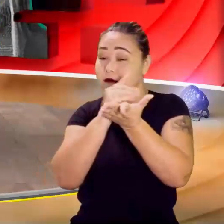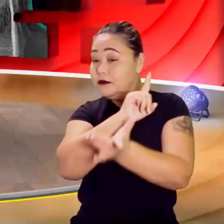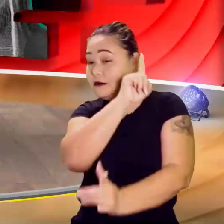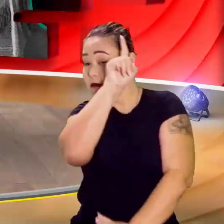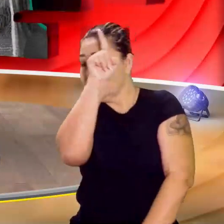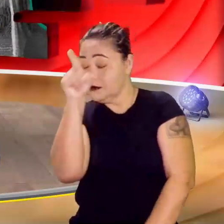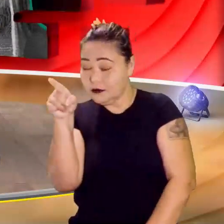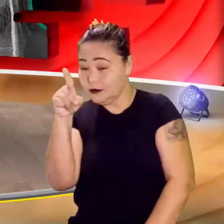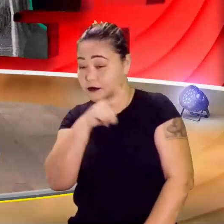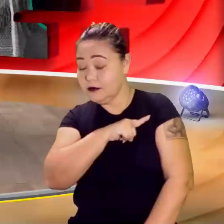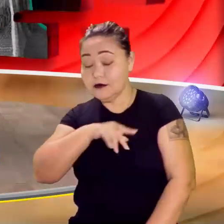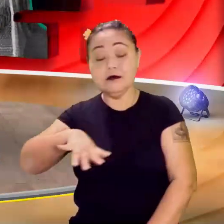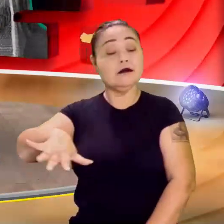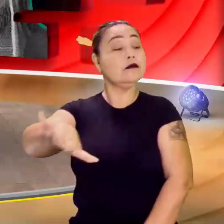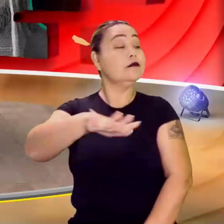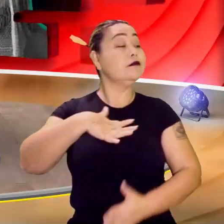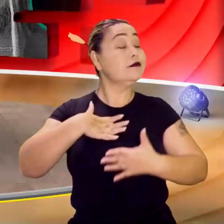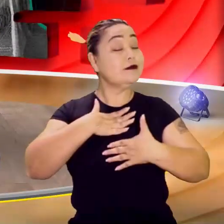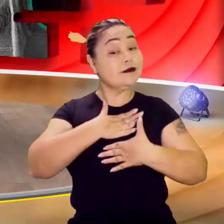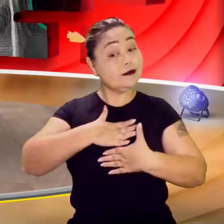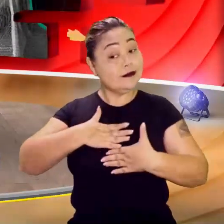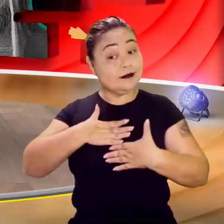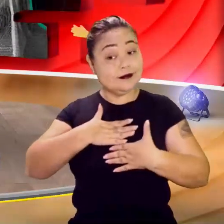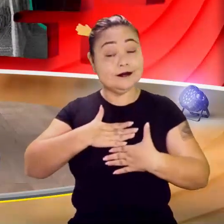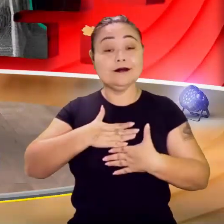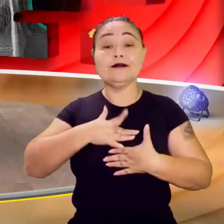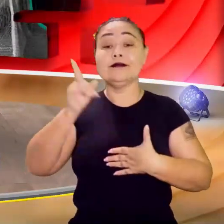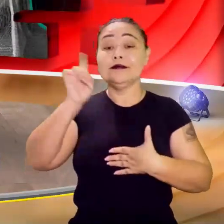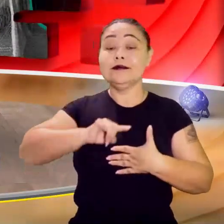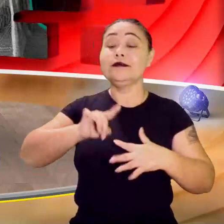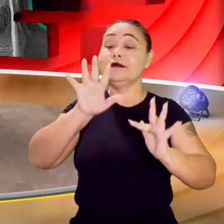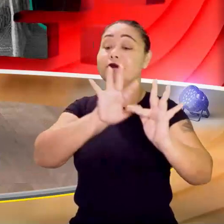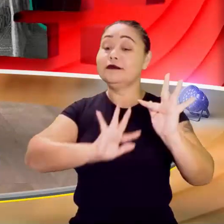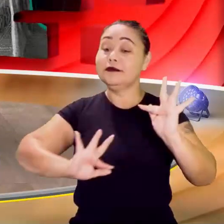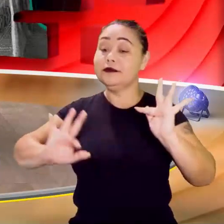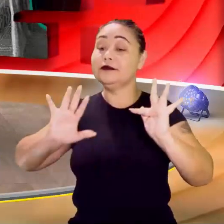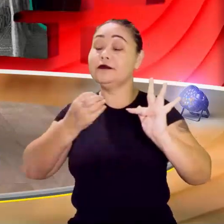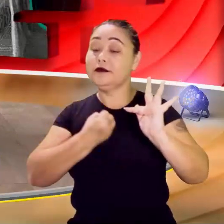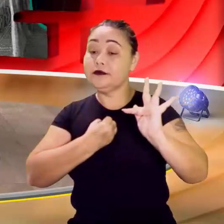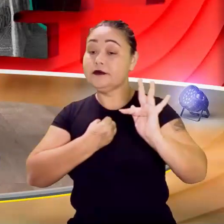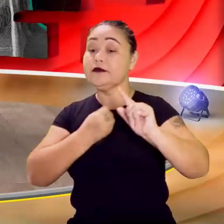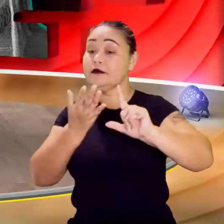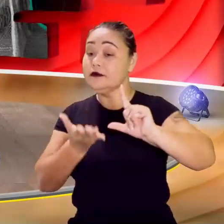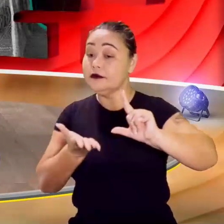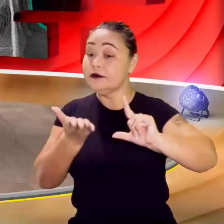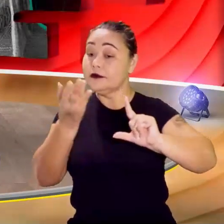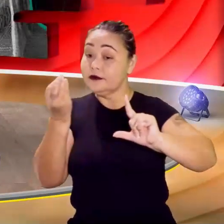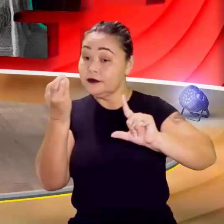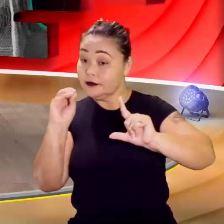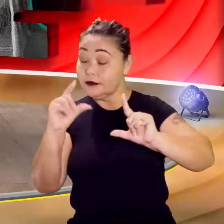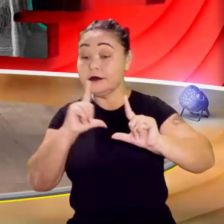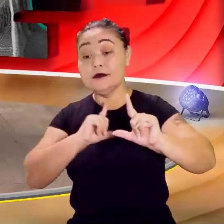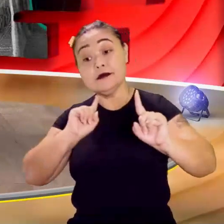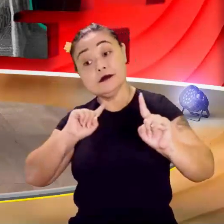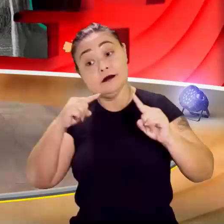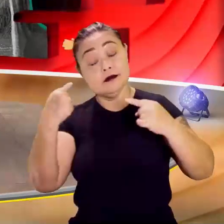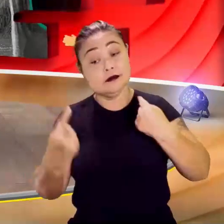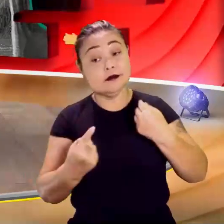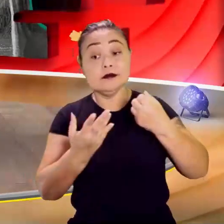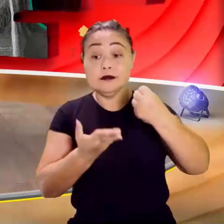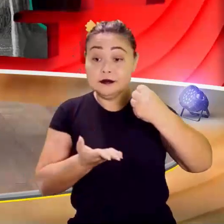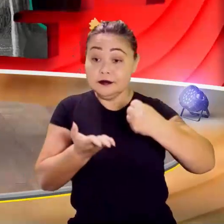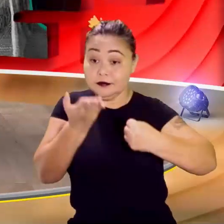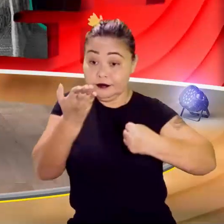aula lá naquele ambiente tão agradável, né? O gráfico da função logarítmica, a gente já sabe que ela é a função inversa